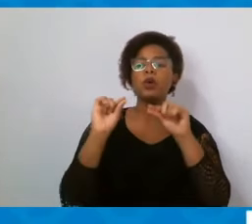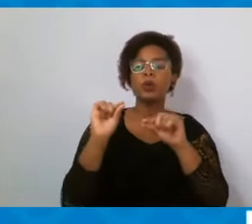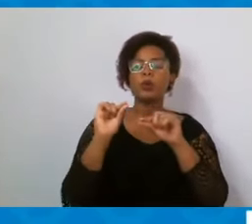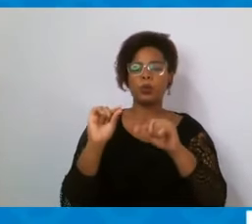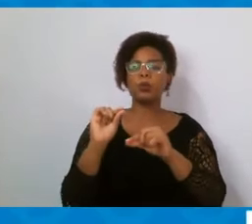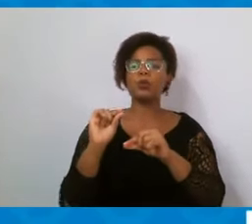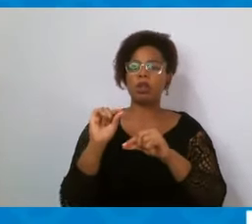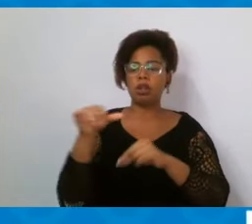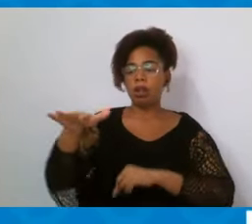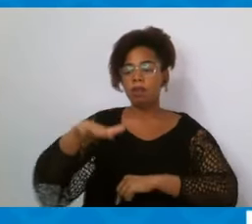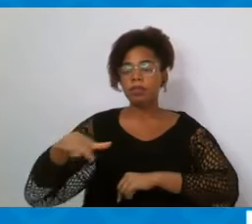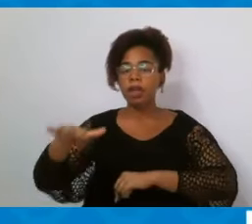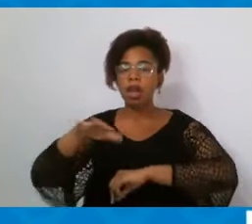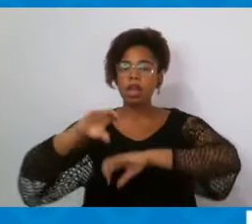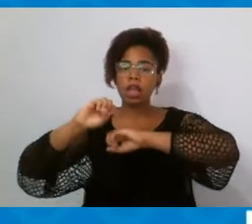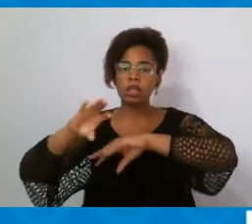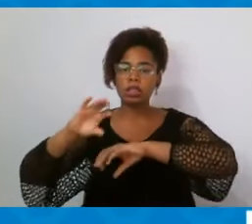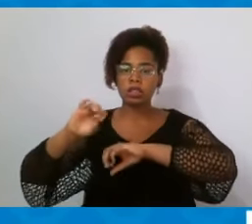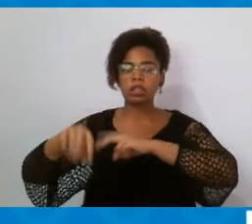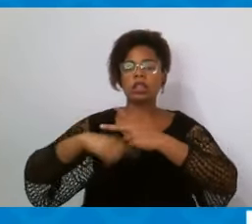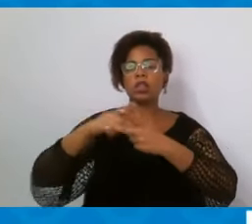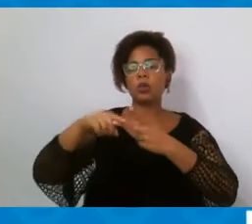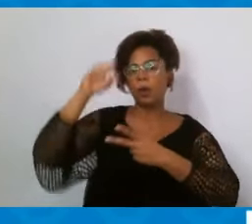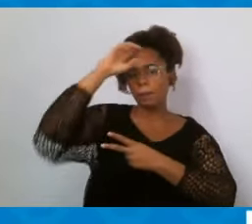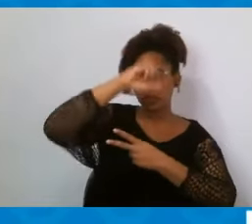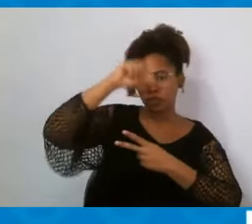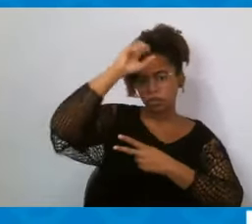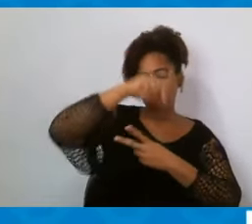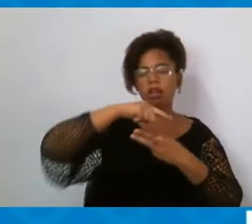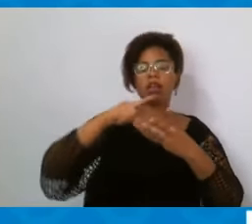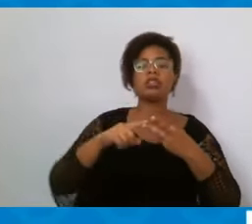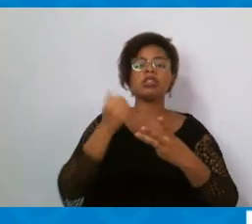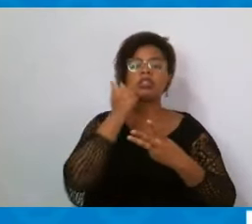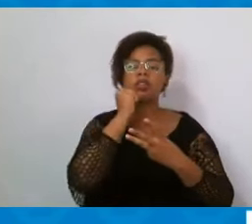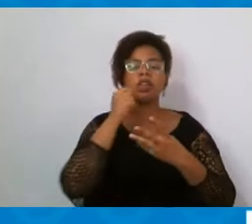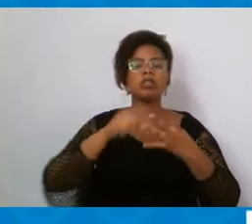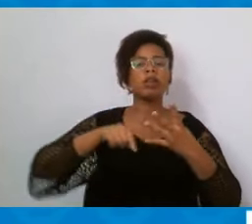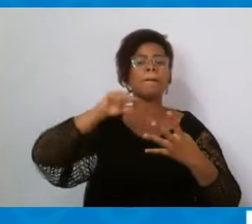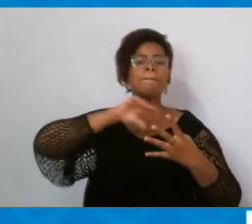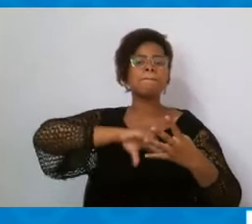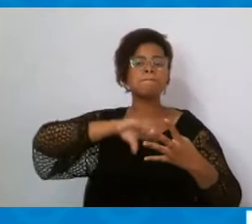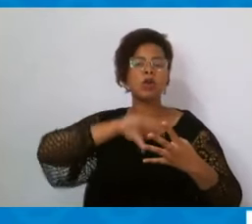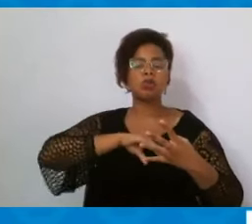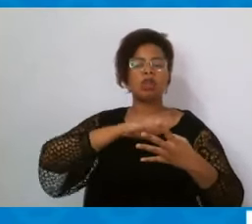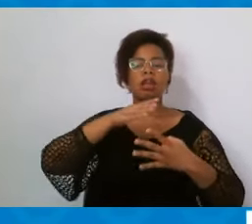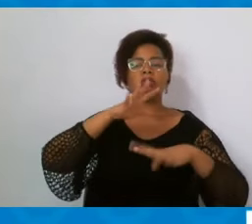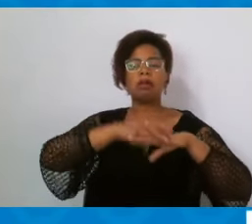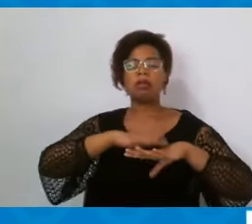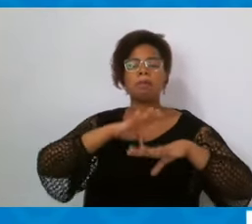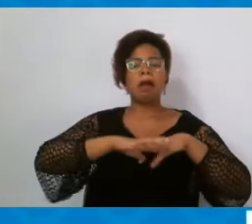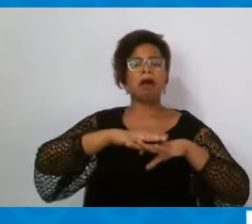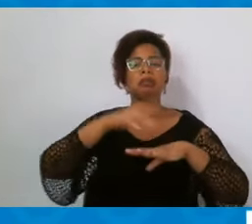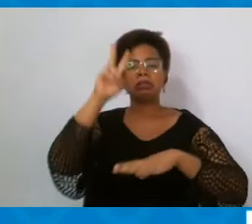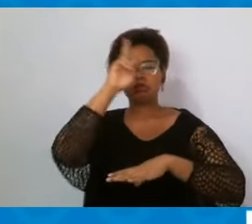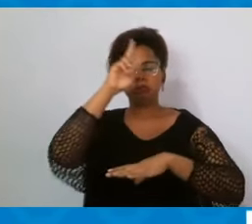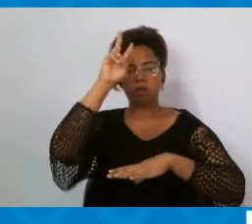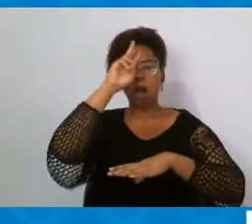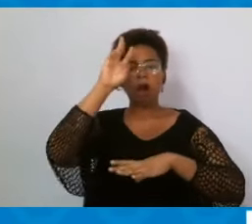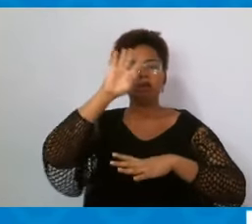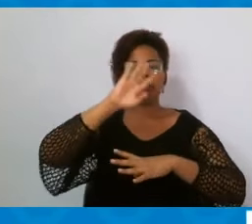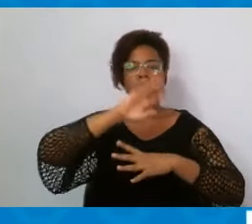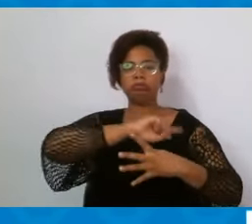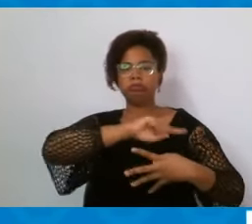das ciências, da língua portuguesa, da matemática, da história, de todas as disciplinas escolares e no incentivo